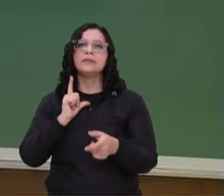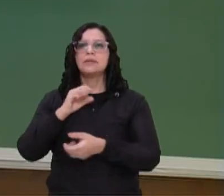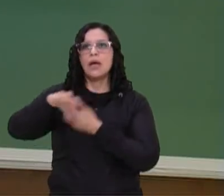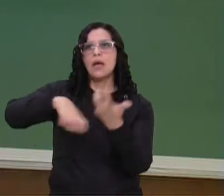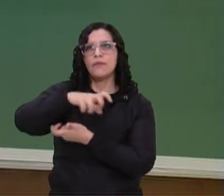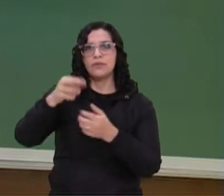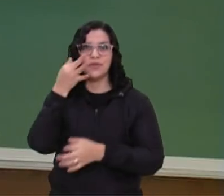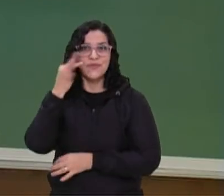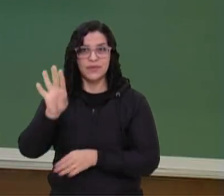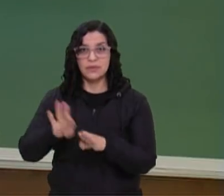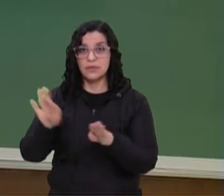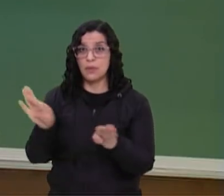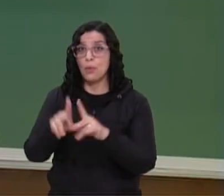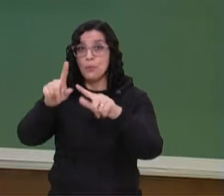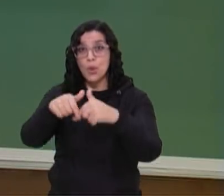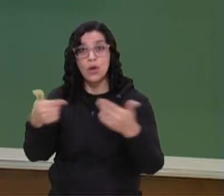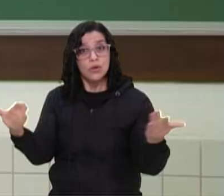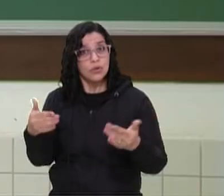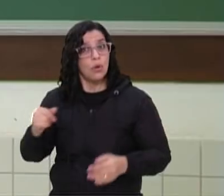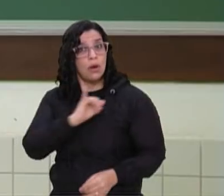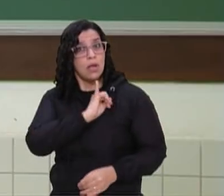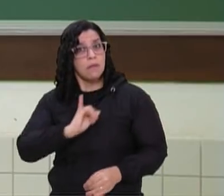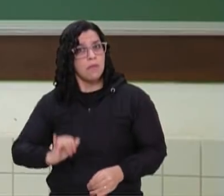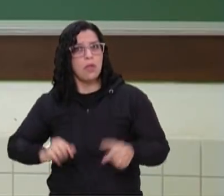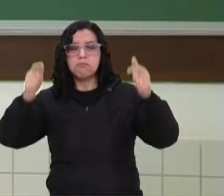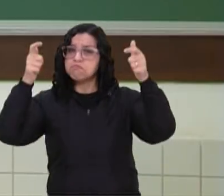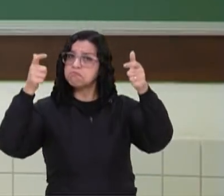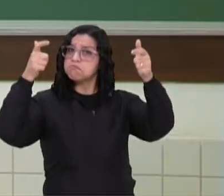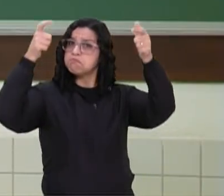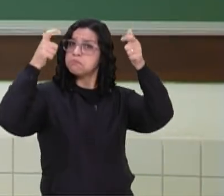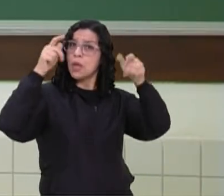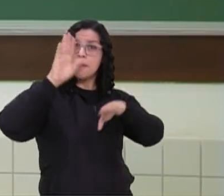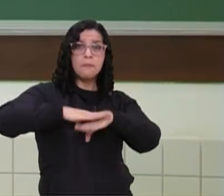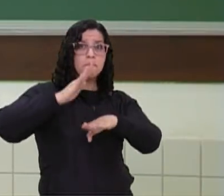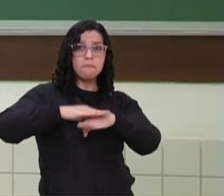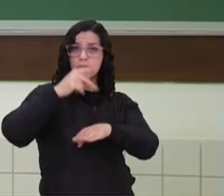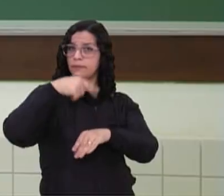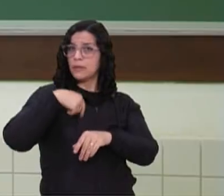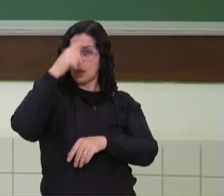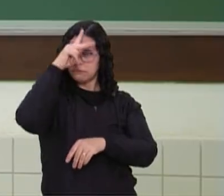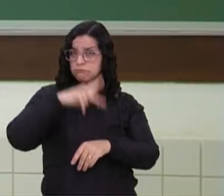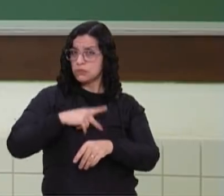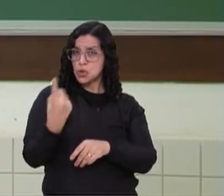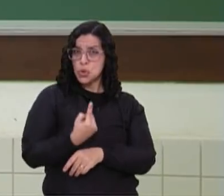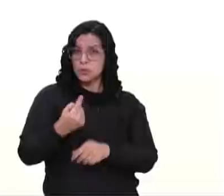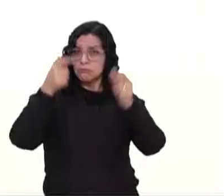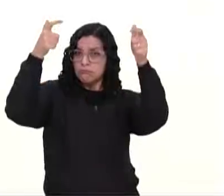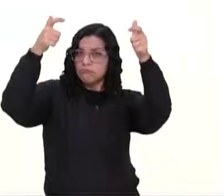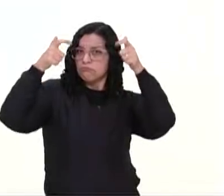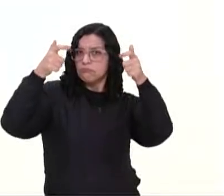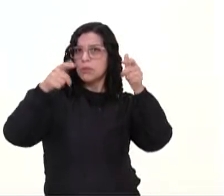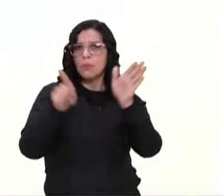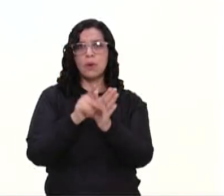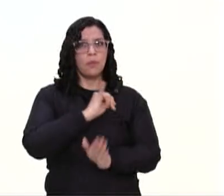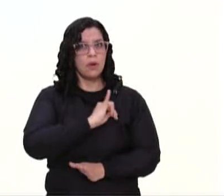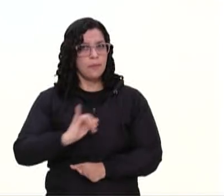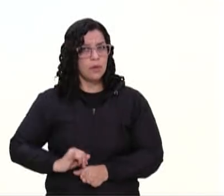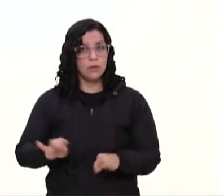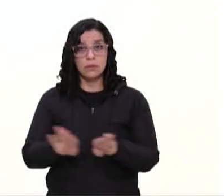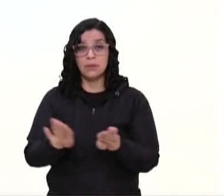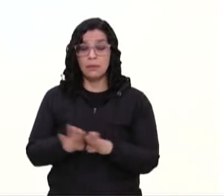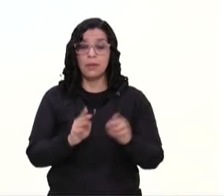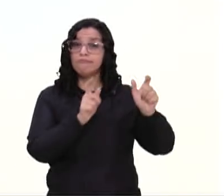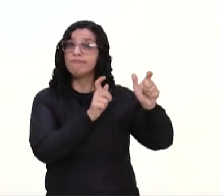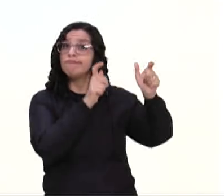Ele mesmo vai se autocoroar, ele mesmo coloca coroa sobre a sua cabeça. Certo? E ele mesmo coroa a